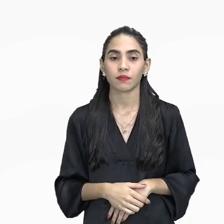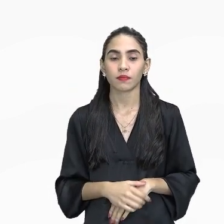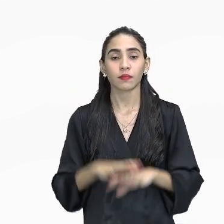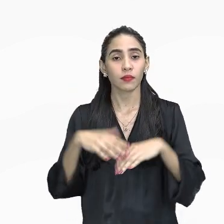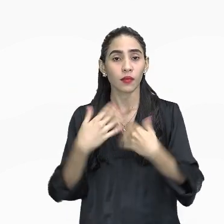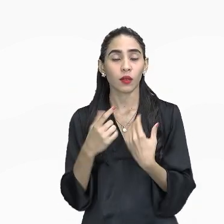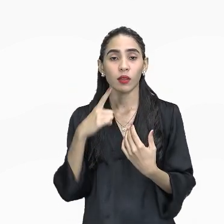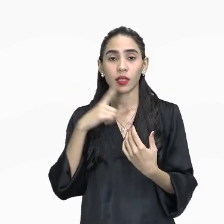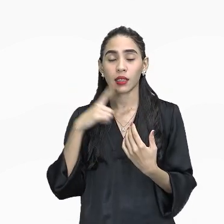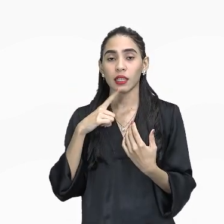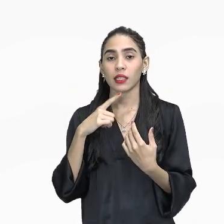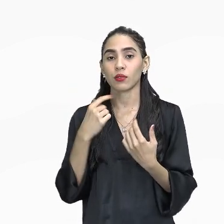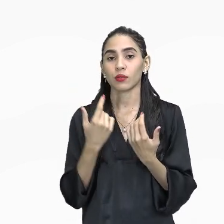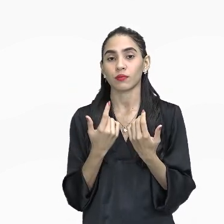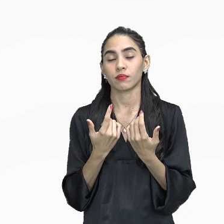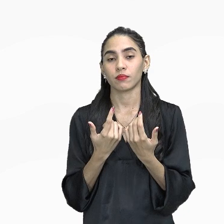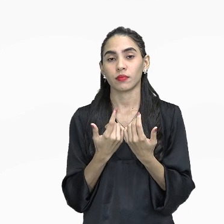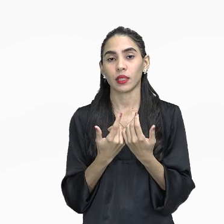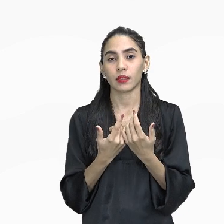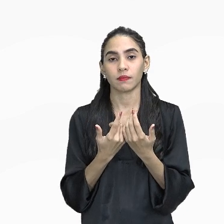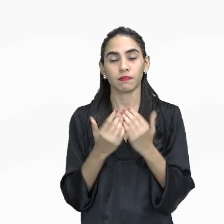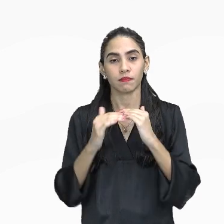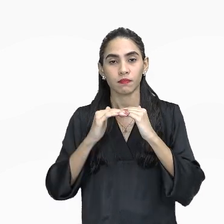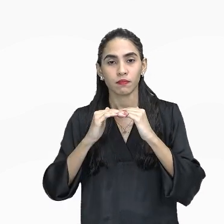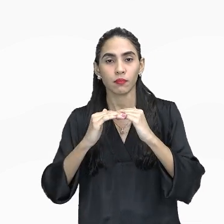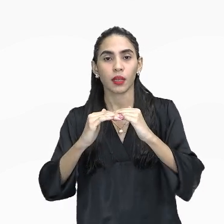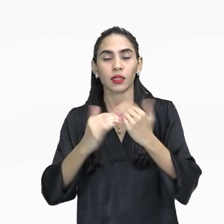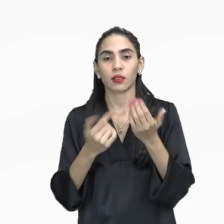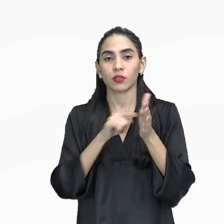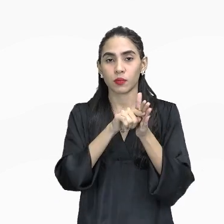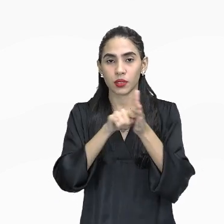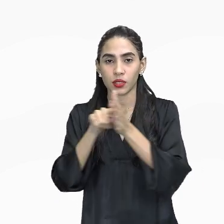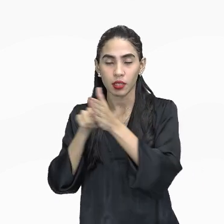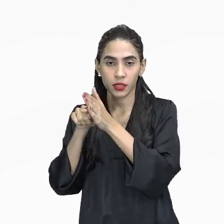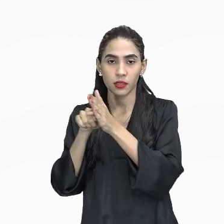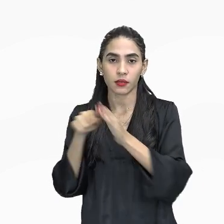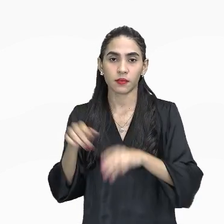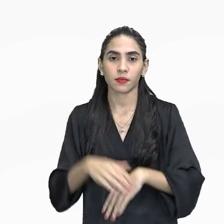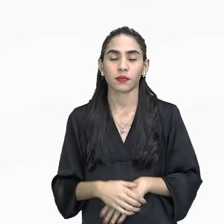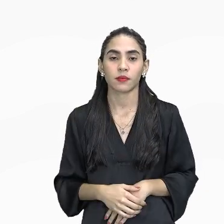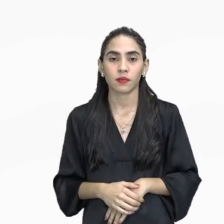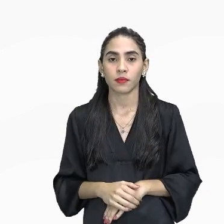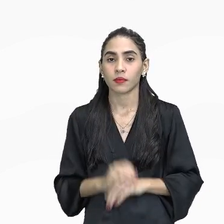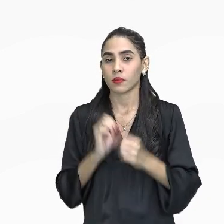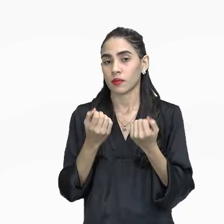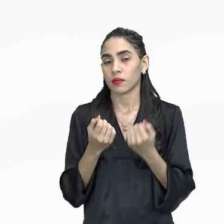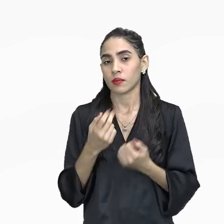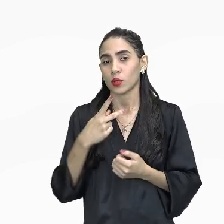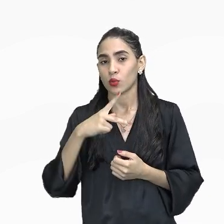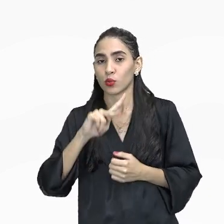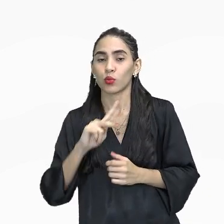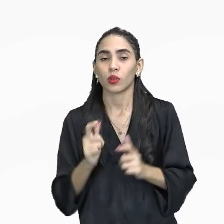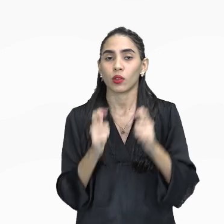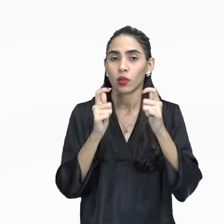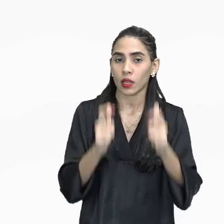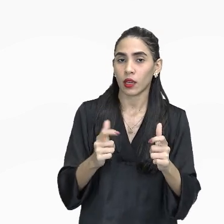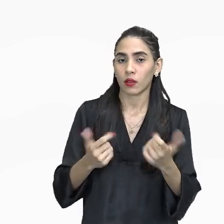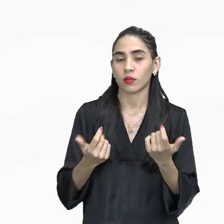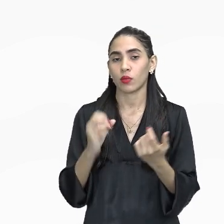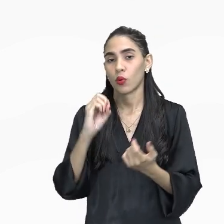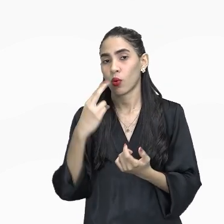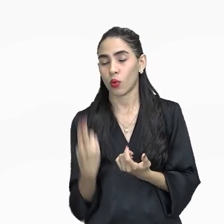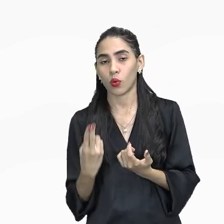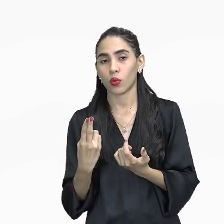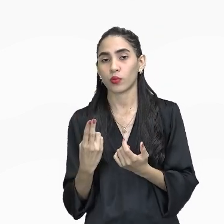essa amostra aí decidida, né, então você vai fazer essa pesquisa, pode ser na sua localidade só, pode ser